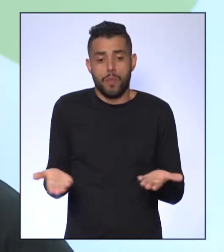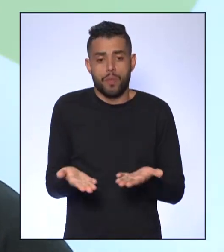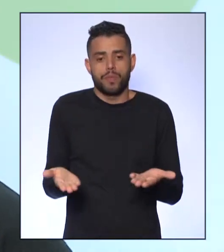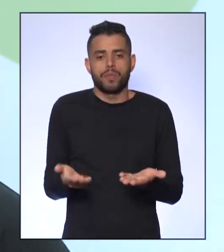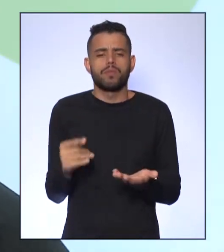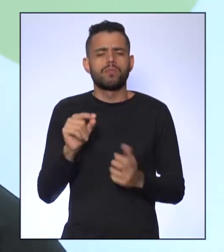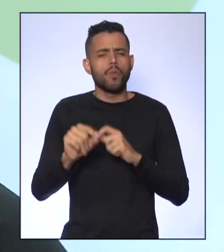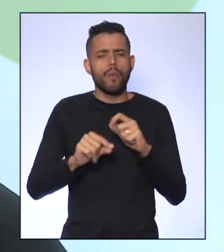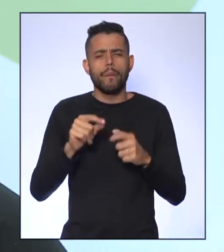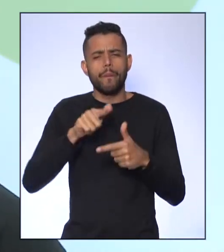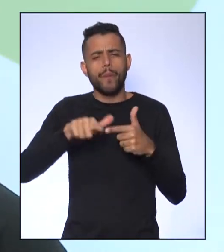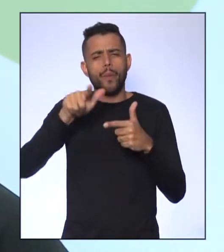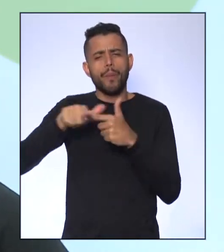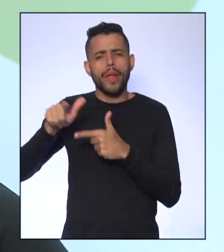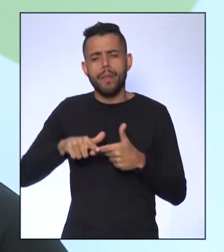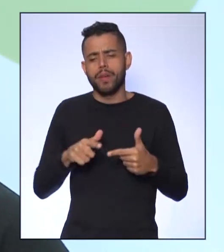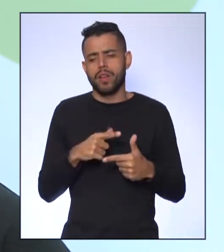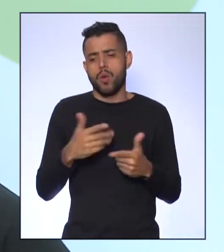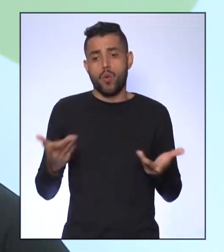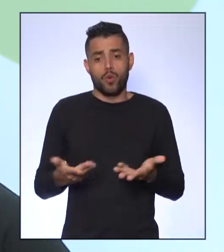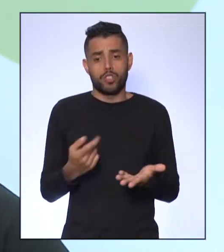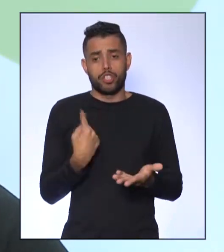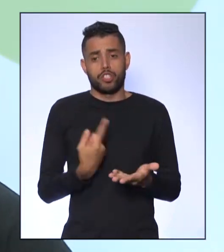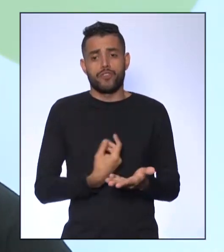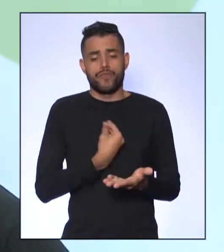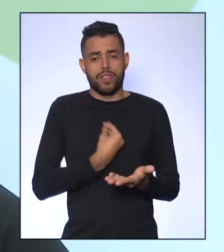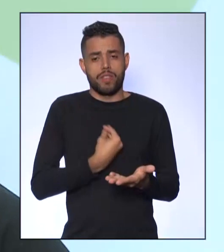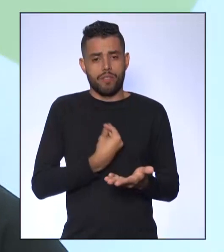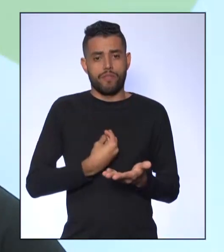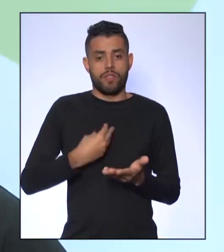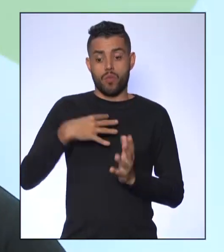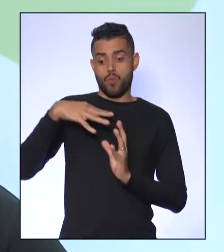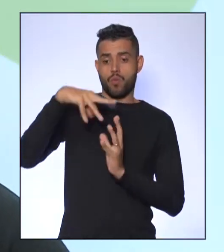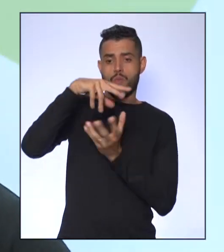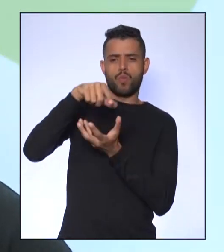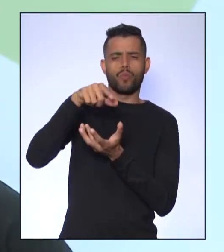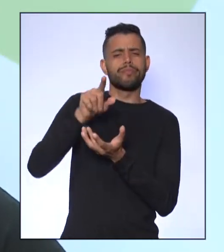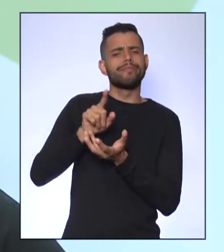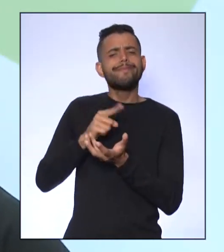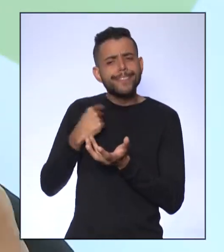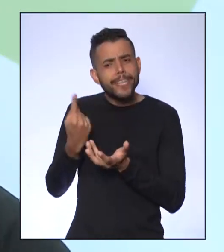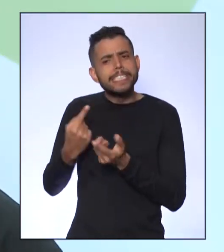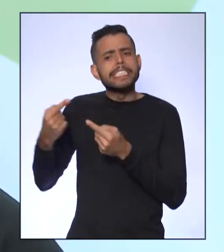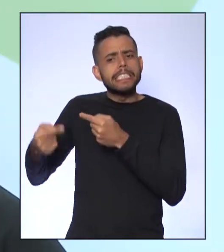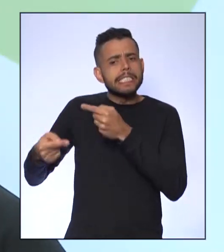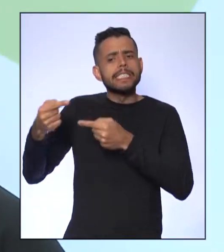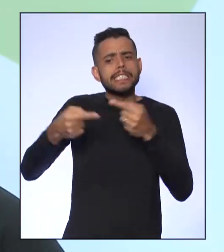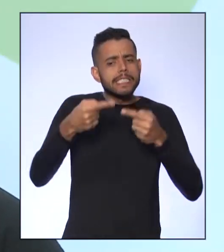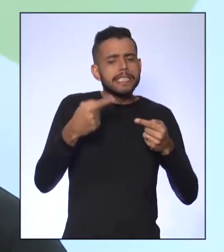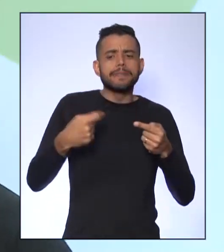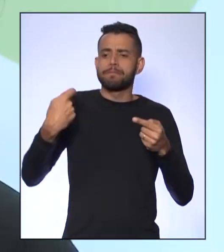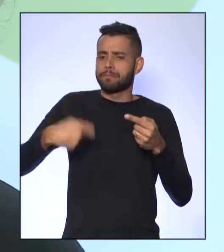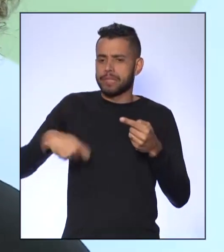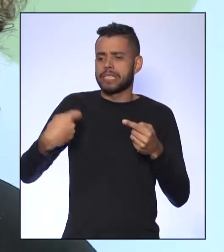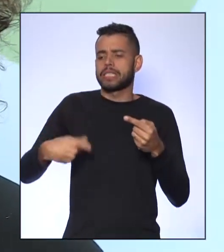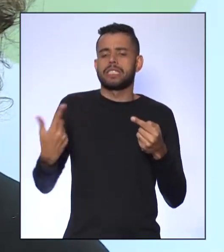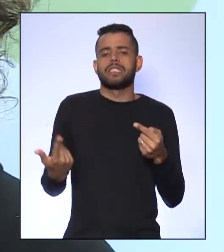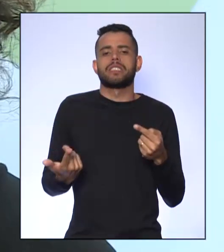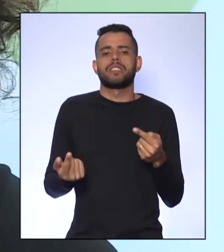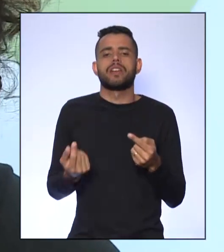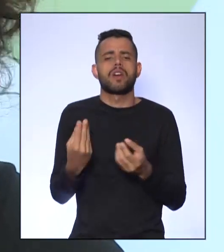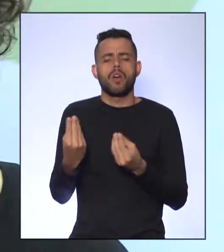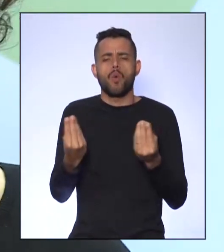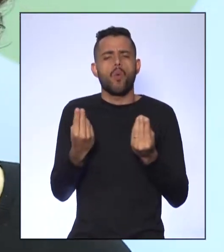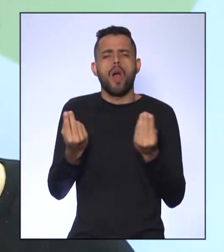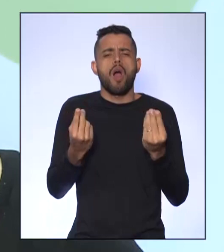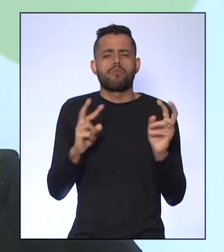problemas, né, que nós vivemos no mundo e que merecem ser questionados, merecem ser refletidos sobre a filosofia,